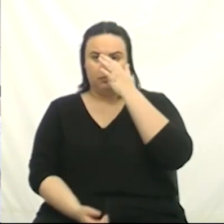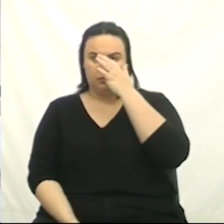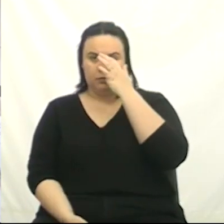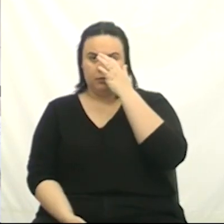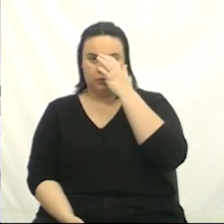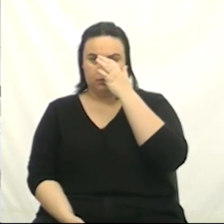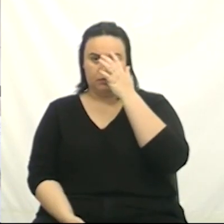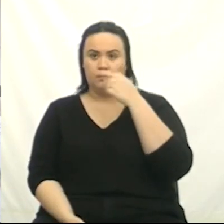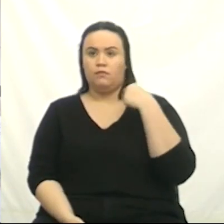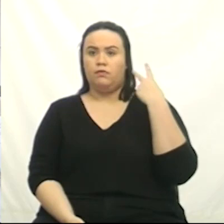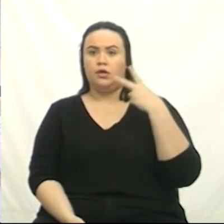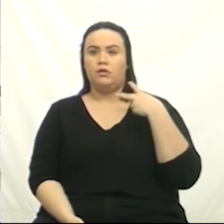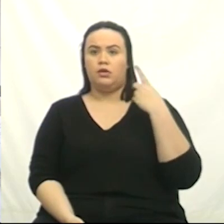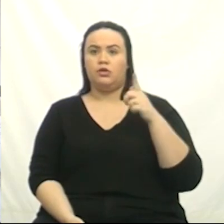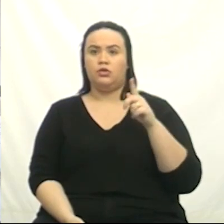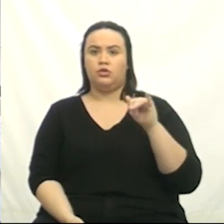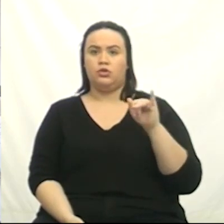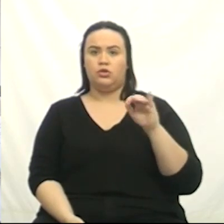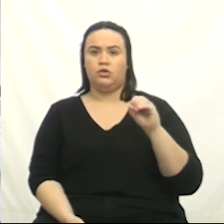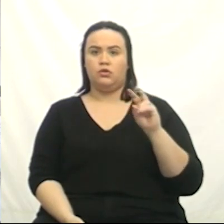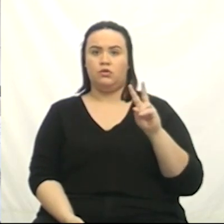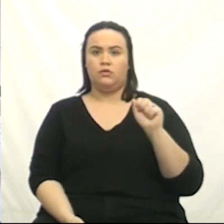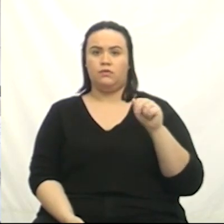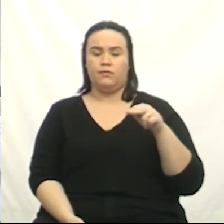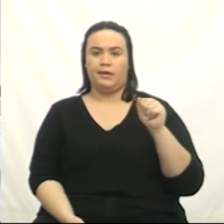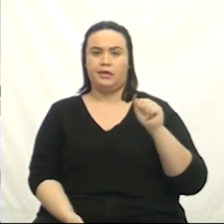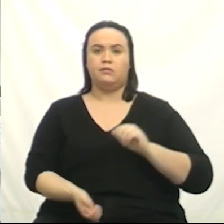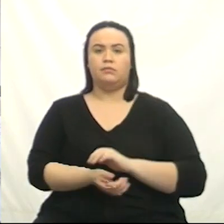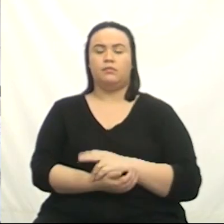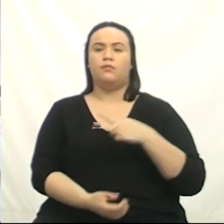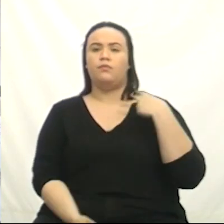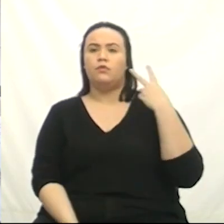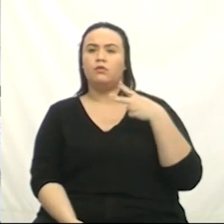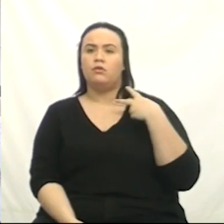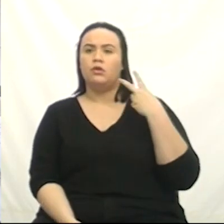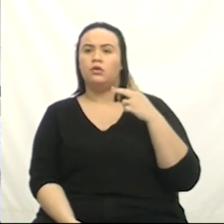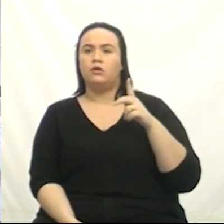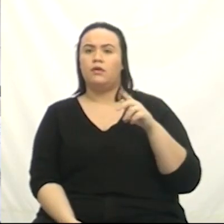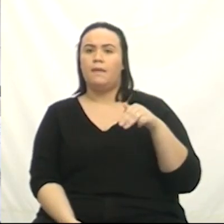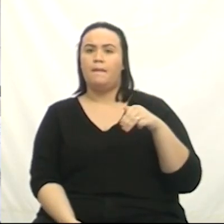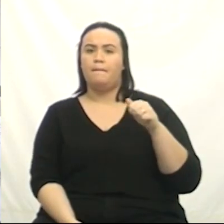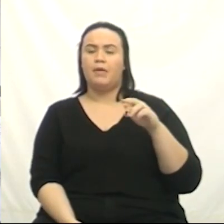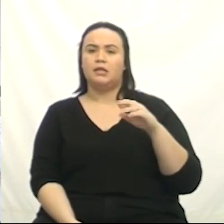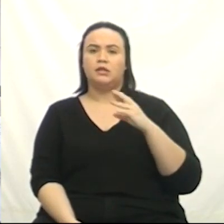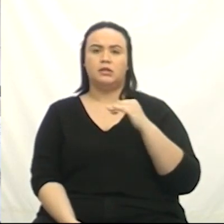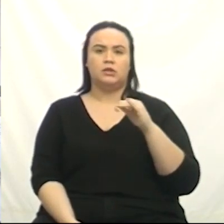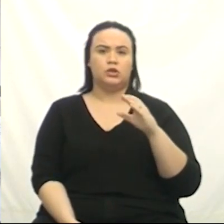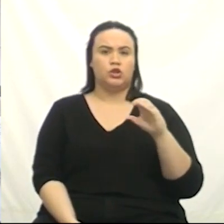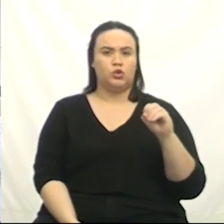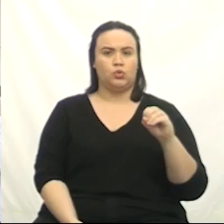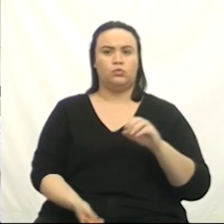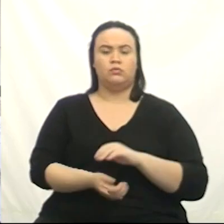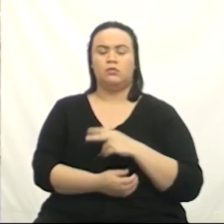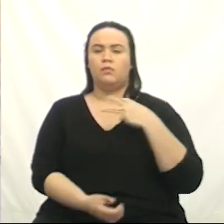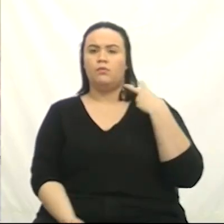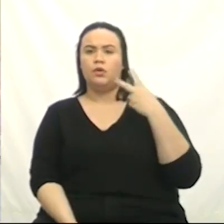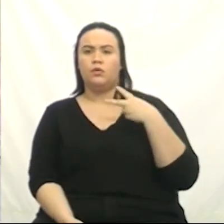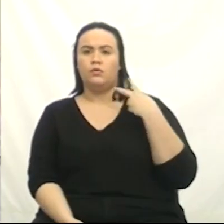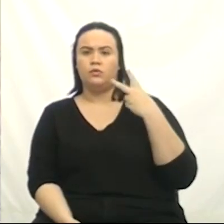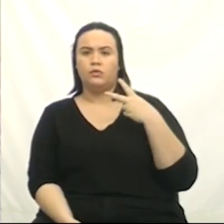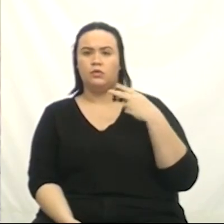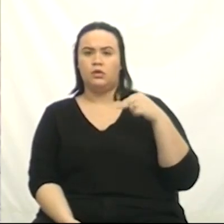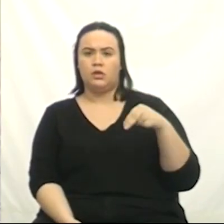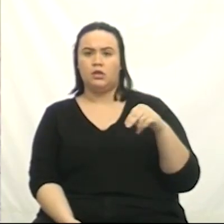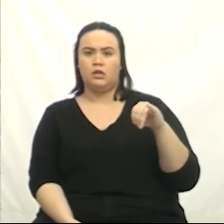Giovanna Benedetti Zanetti, ausente. Com a palavra, o vereador Márcio Darós, declina. Com a palavra, o vereador